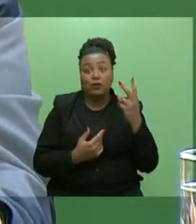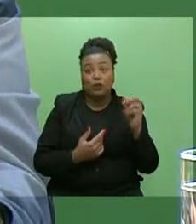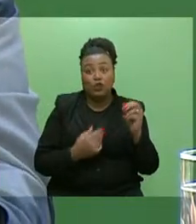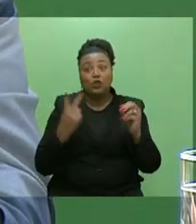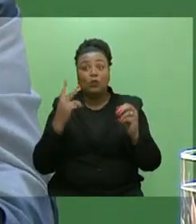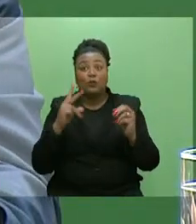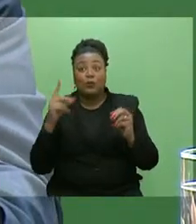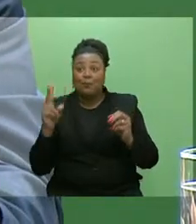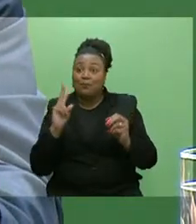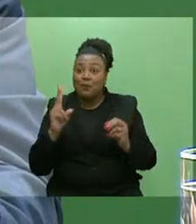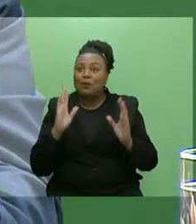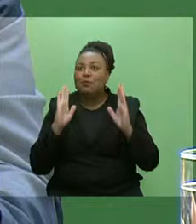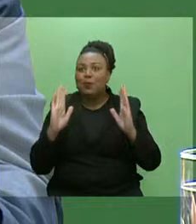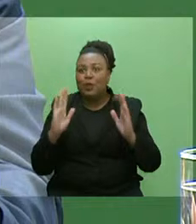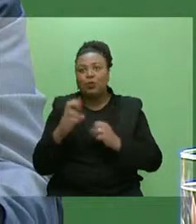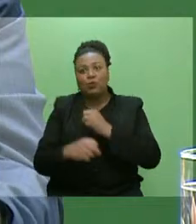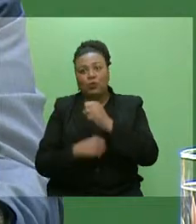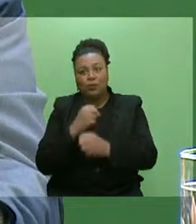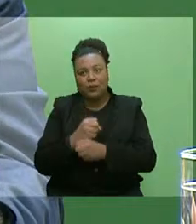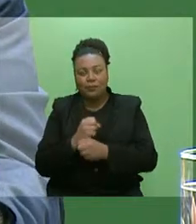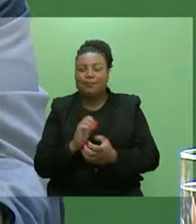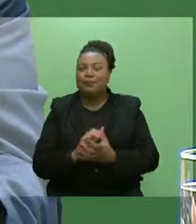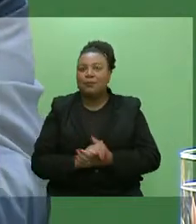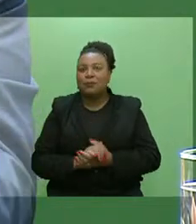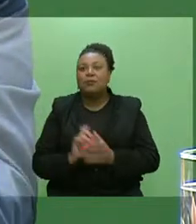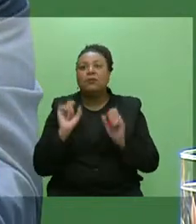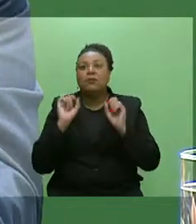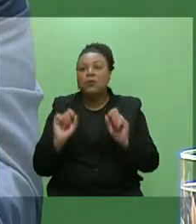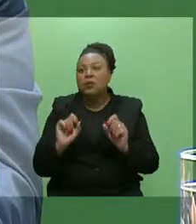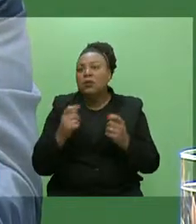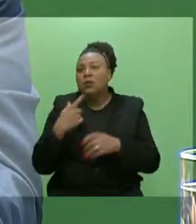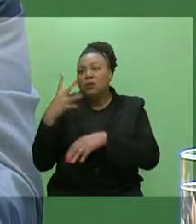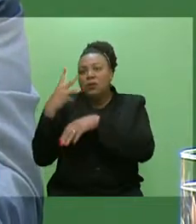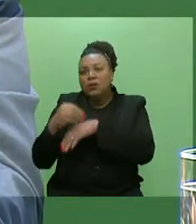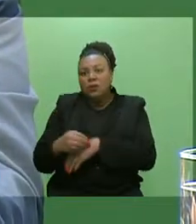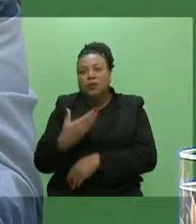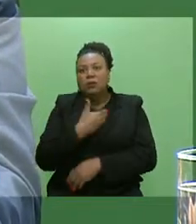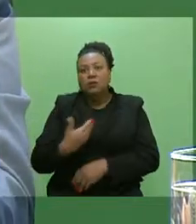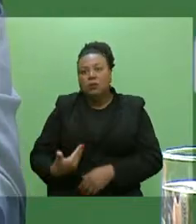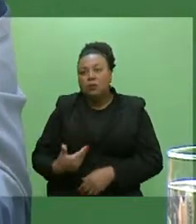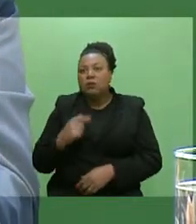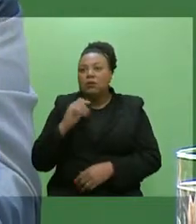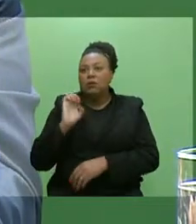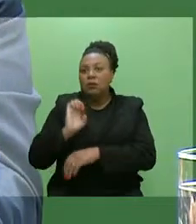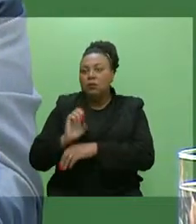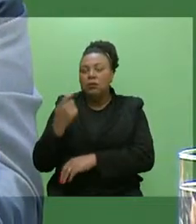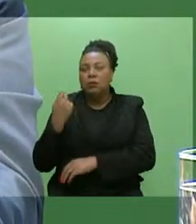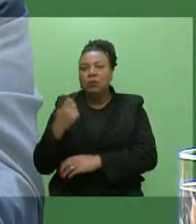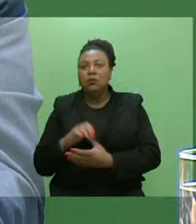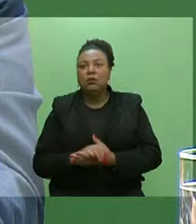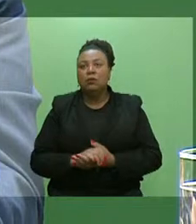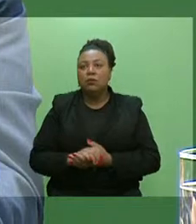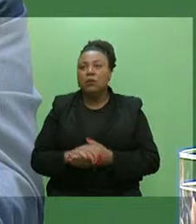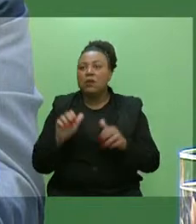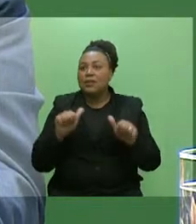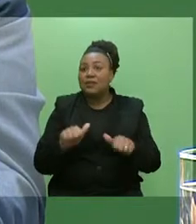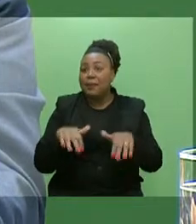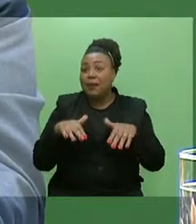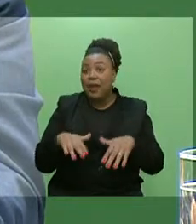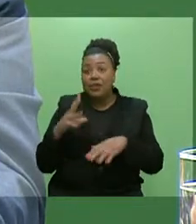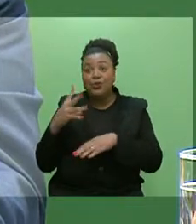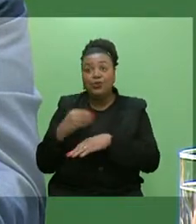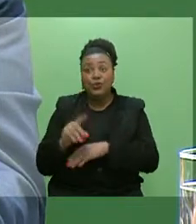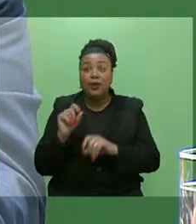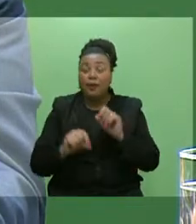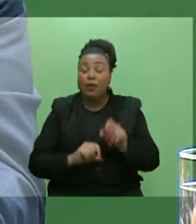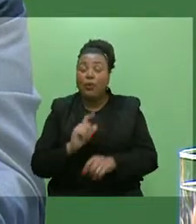os mesmos períodos do ano. Então, o que é que nós estamos sugerindo ao Poder Executivo, ao Governo do Estado? Assembleia Legislativa sugere que